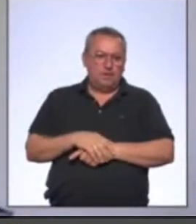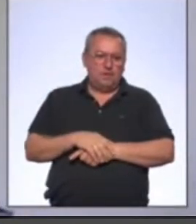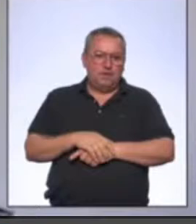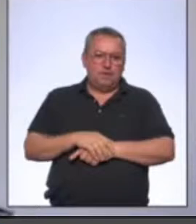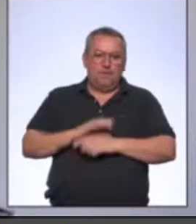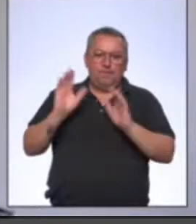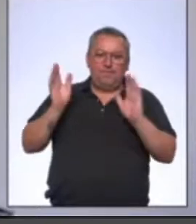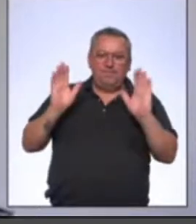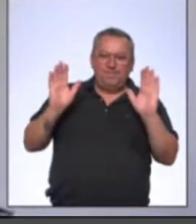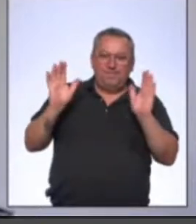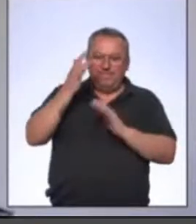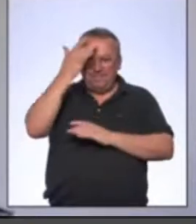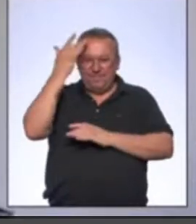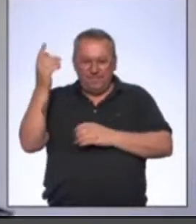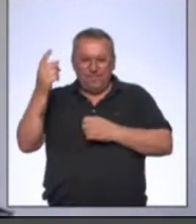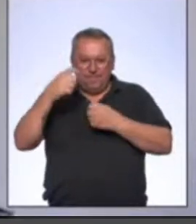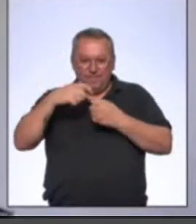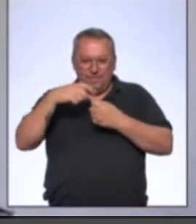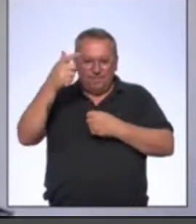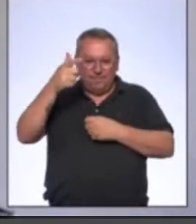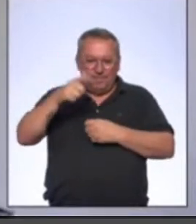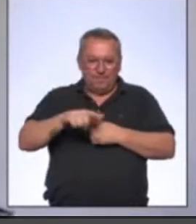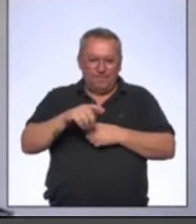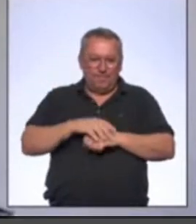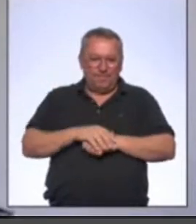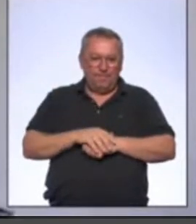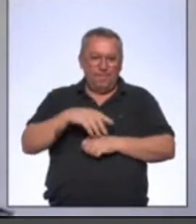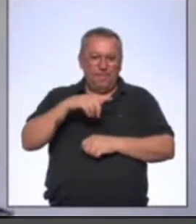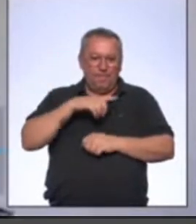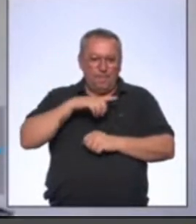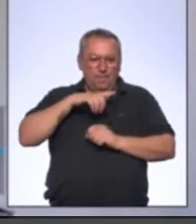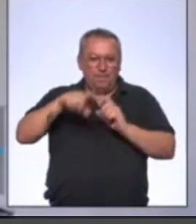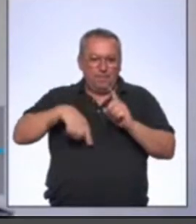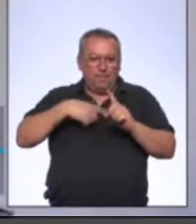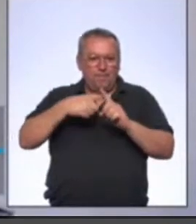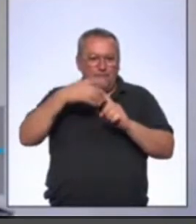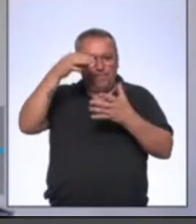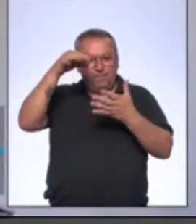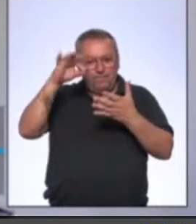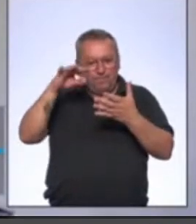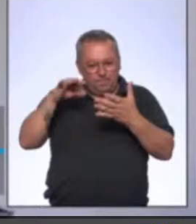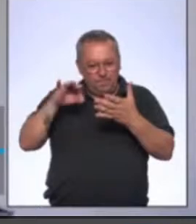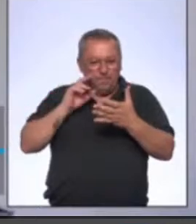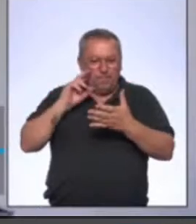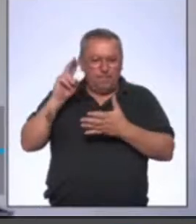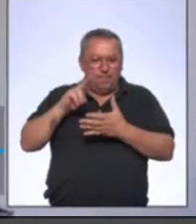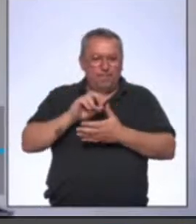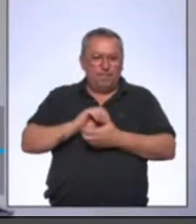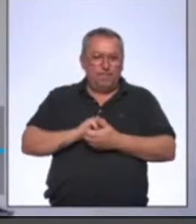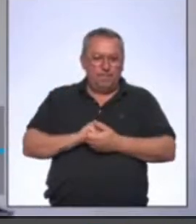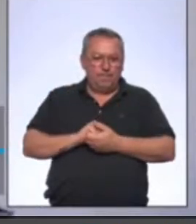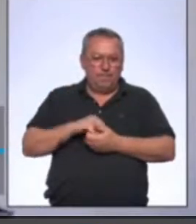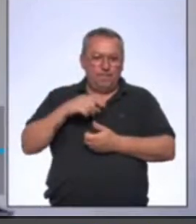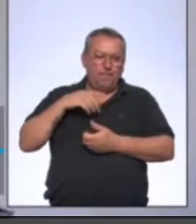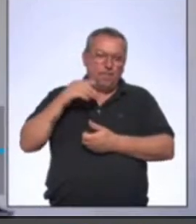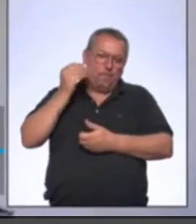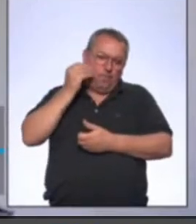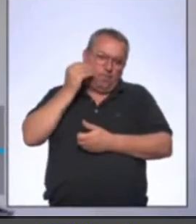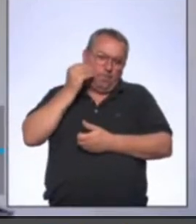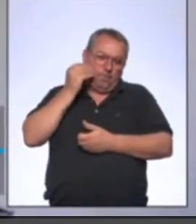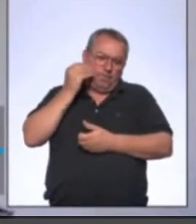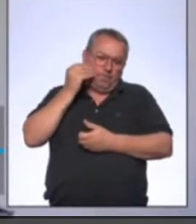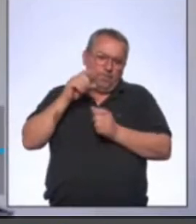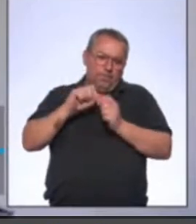Olá, pessoal. Estamos aí voltando. Temos mais alguns itens pela frente. Eu vou tentar dar